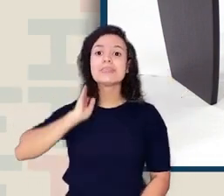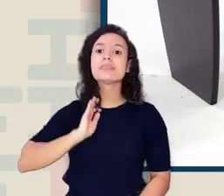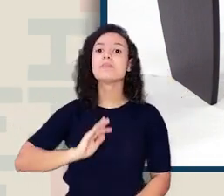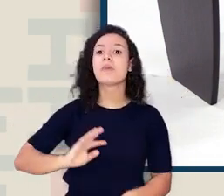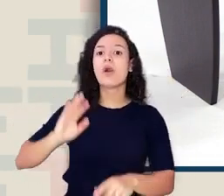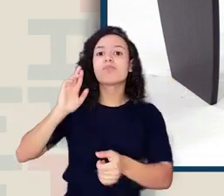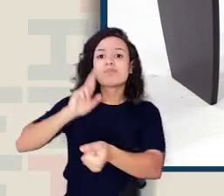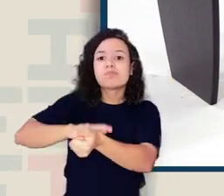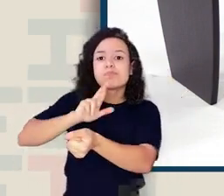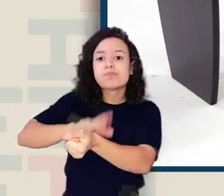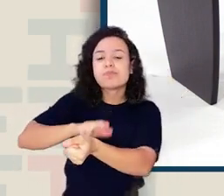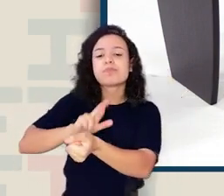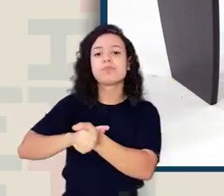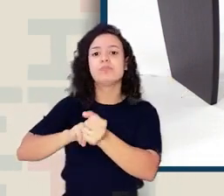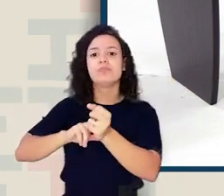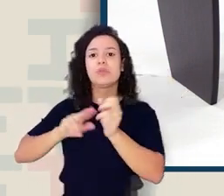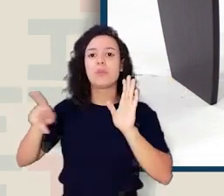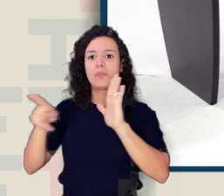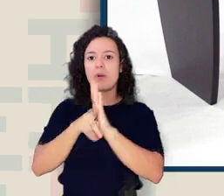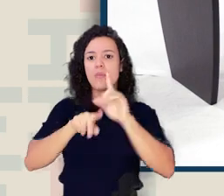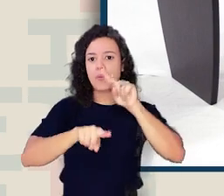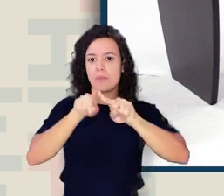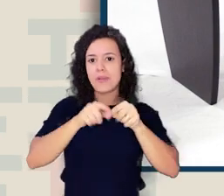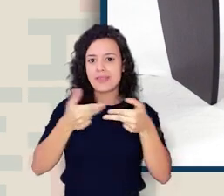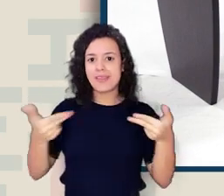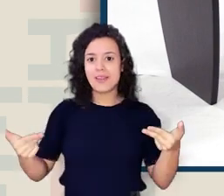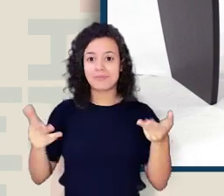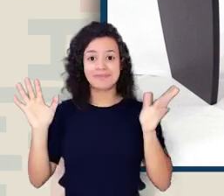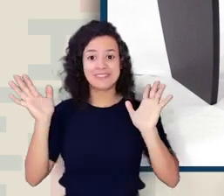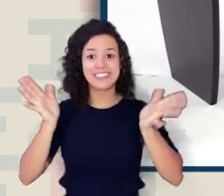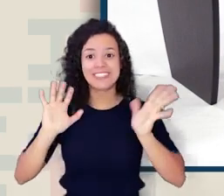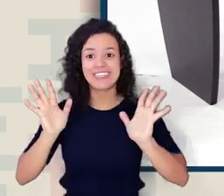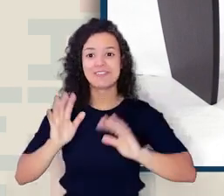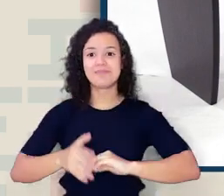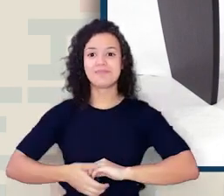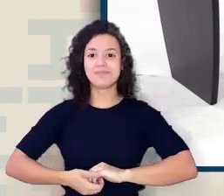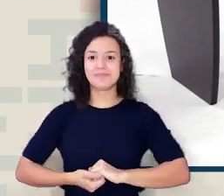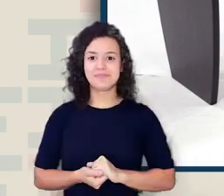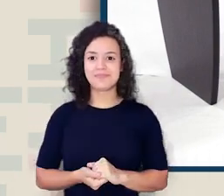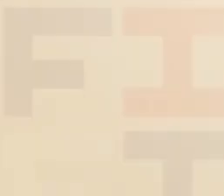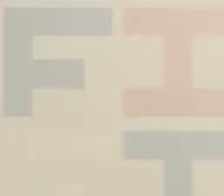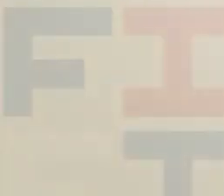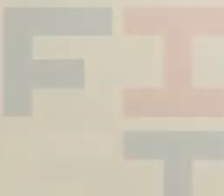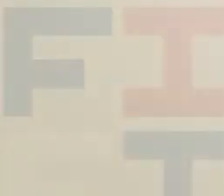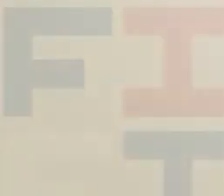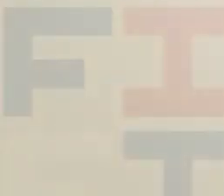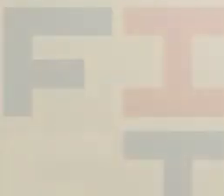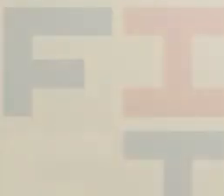suas principais rítmicas associadas a esses instrumentos. Até lá!